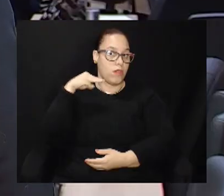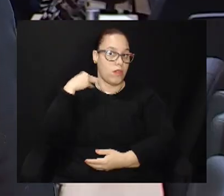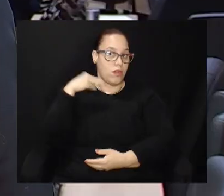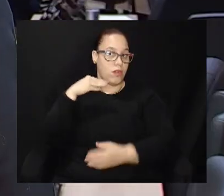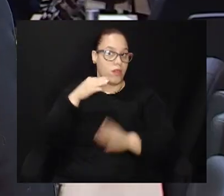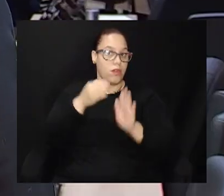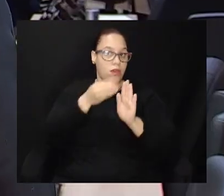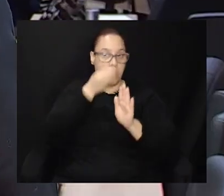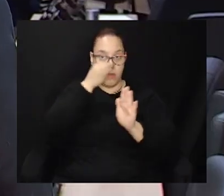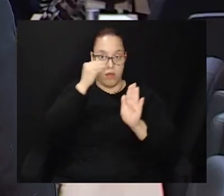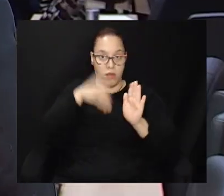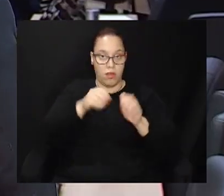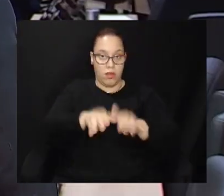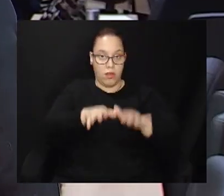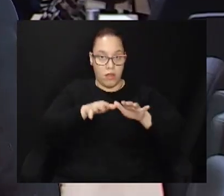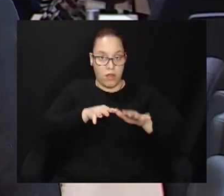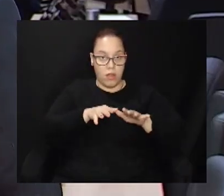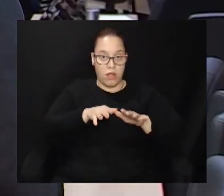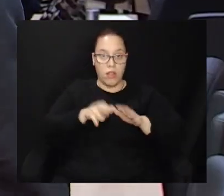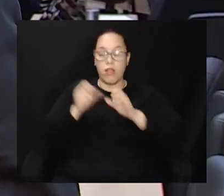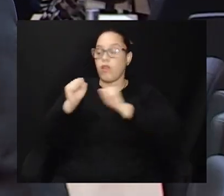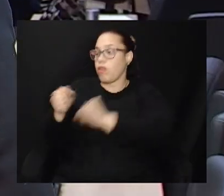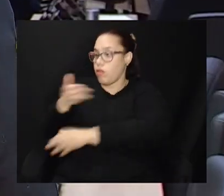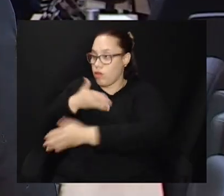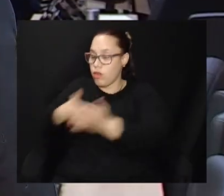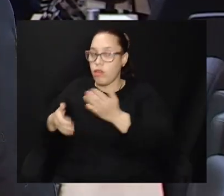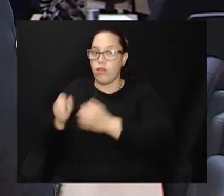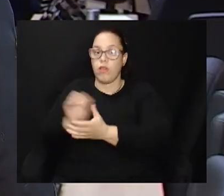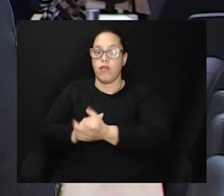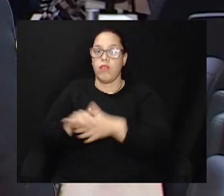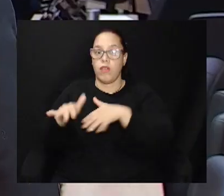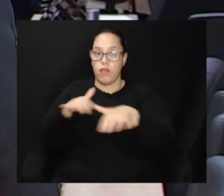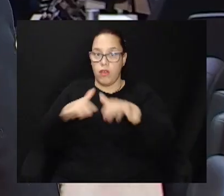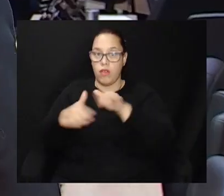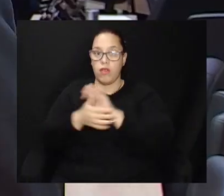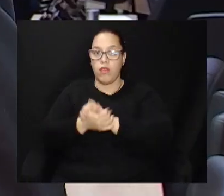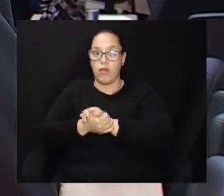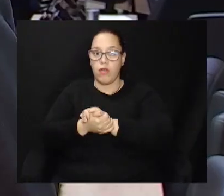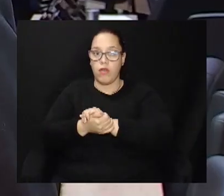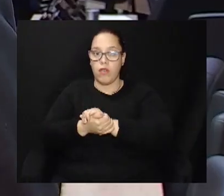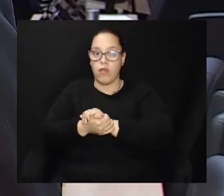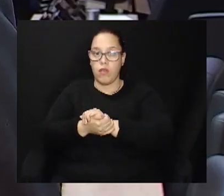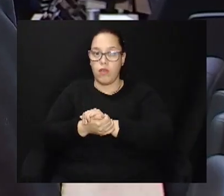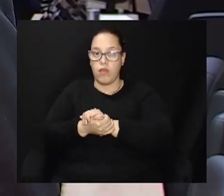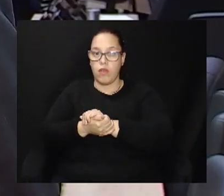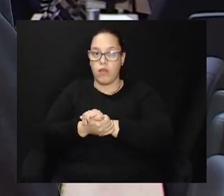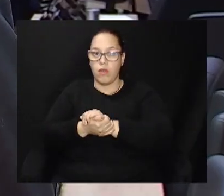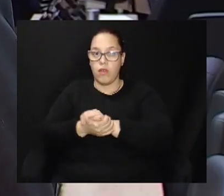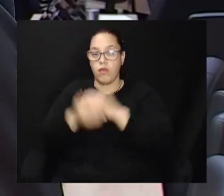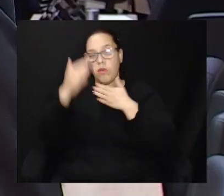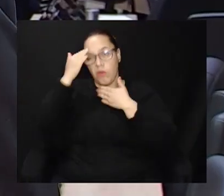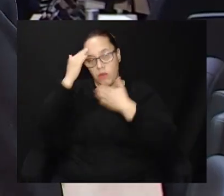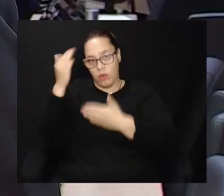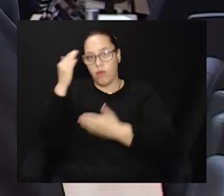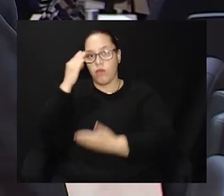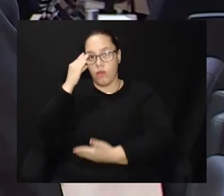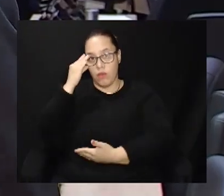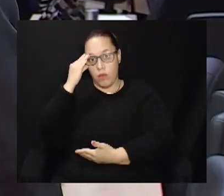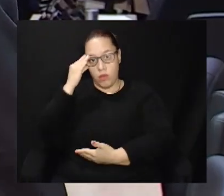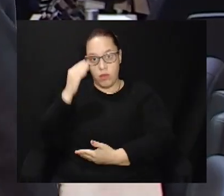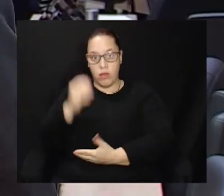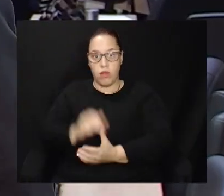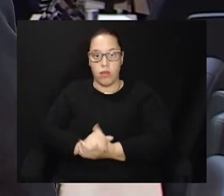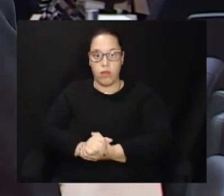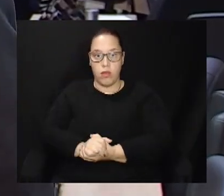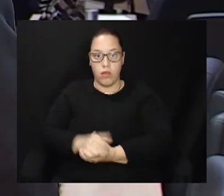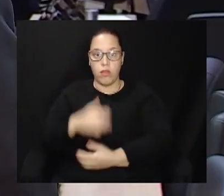plenário. E poder vir participar desse momento aqui é, sem dúvida, muito gratificante e um presente não para mim, mas para o meu